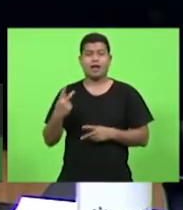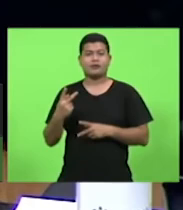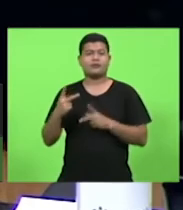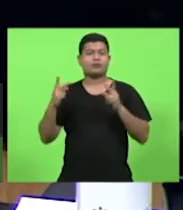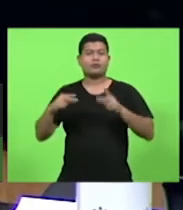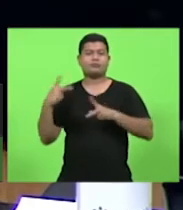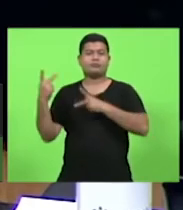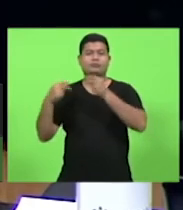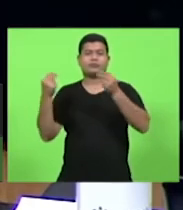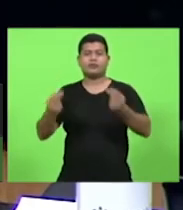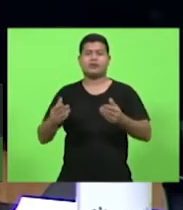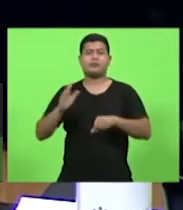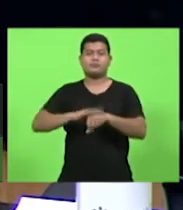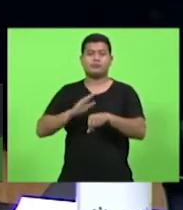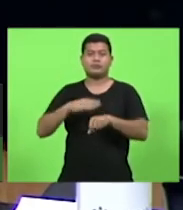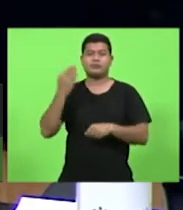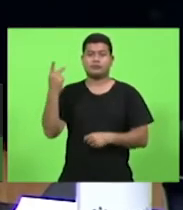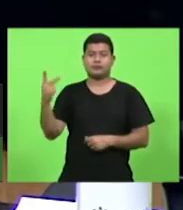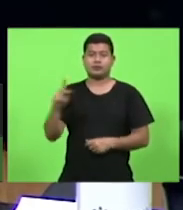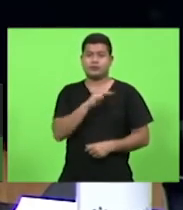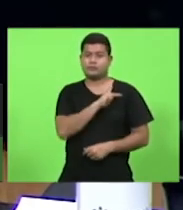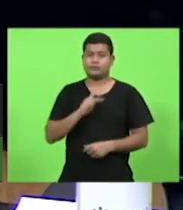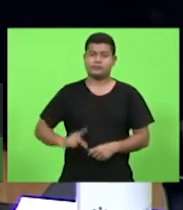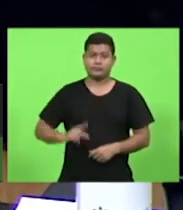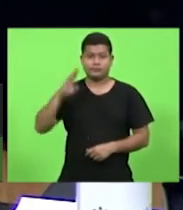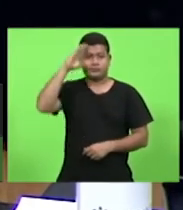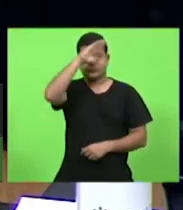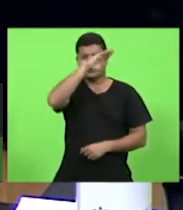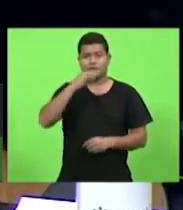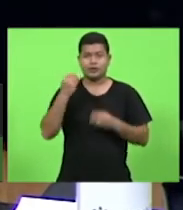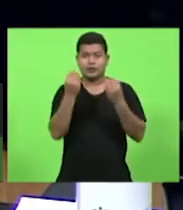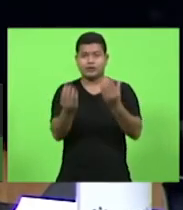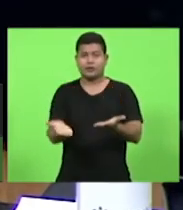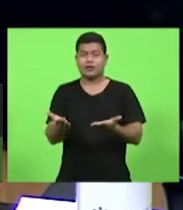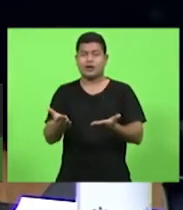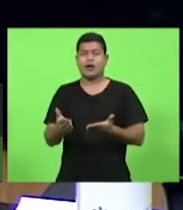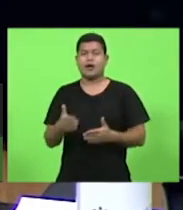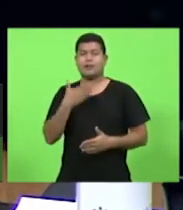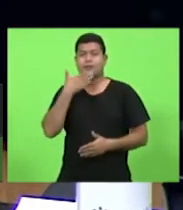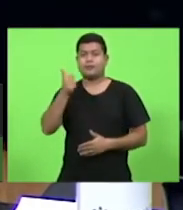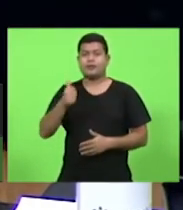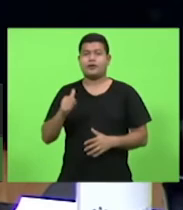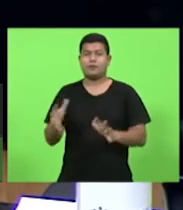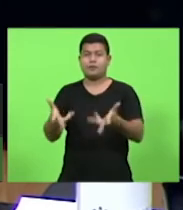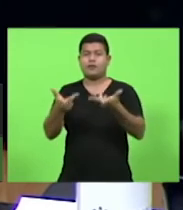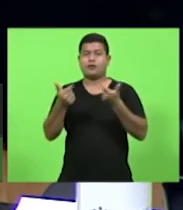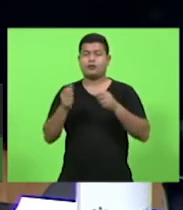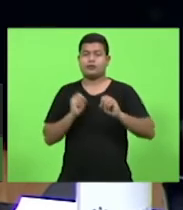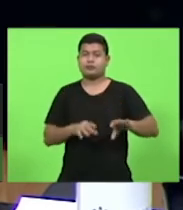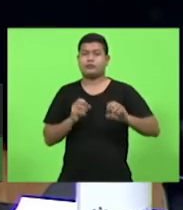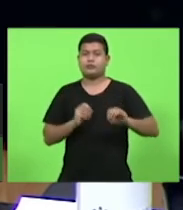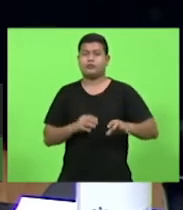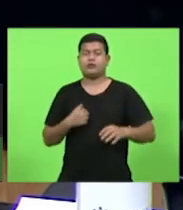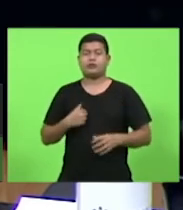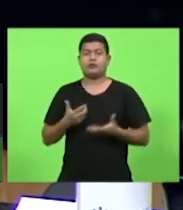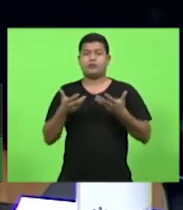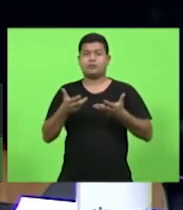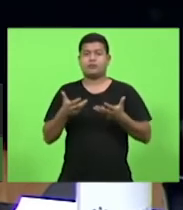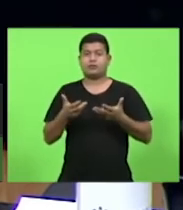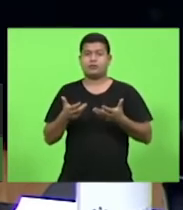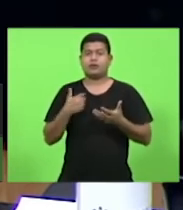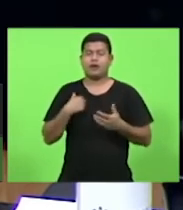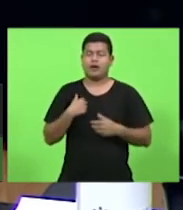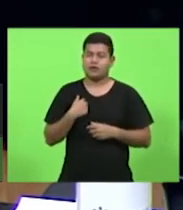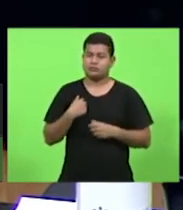que o presidente bolsonaro está dando para quem melhora a qualidade na educação quero fazer este